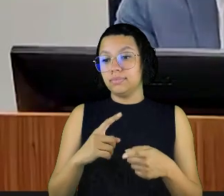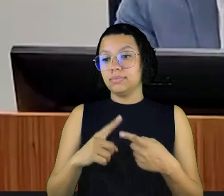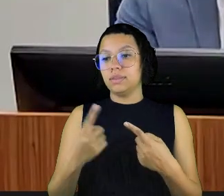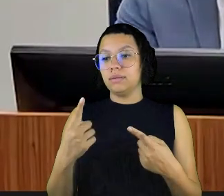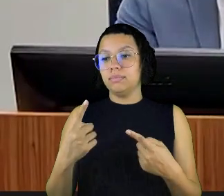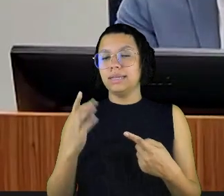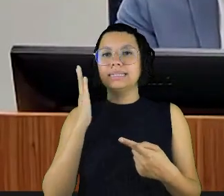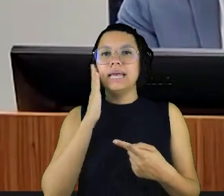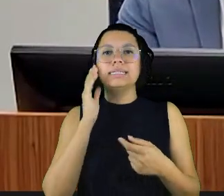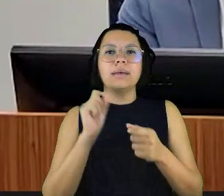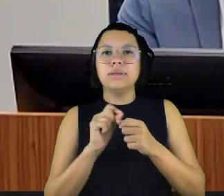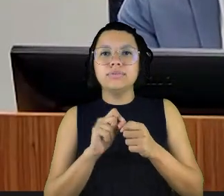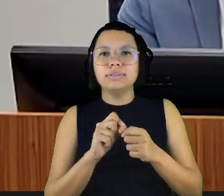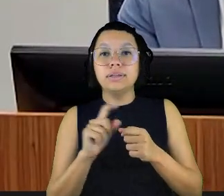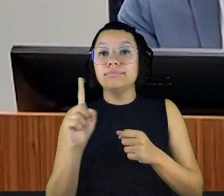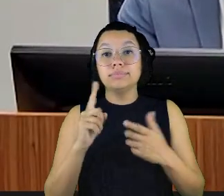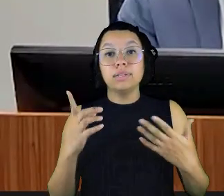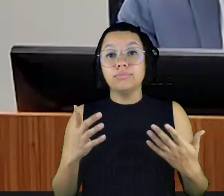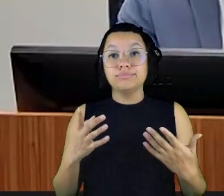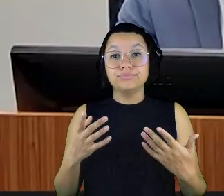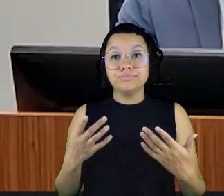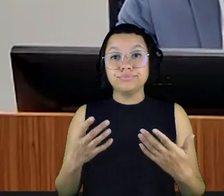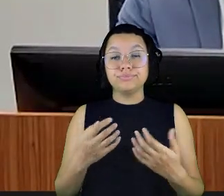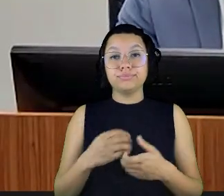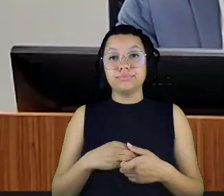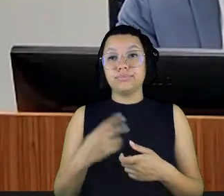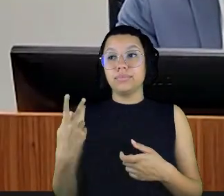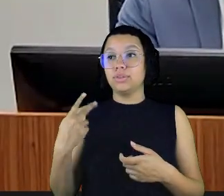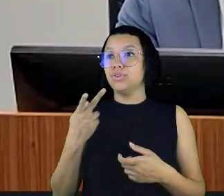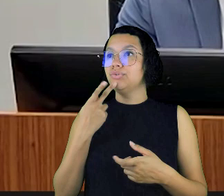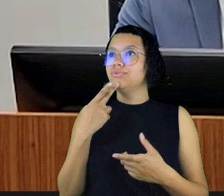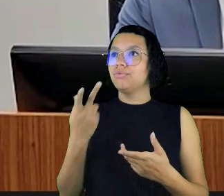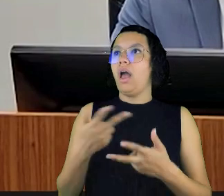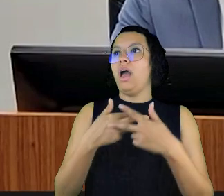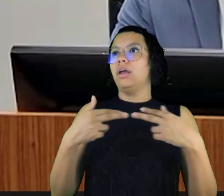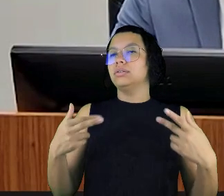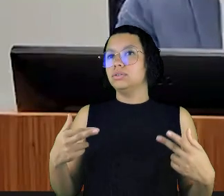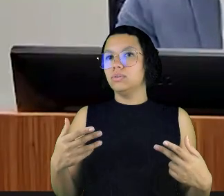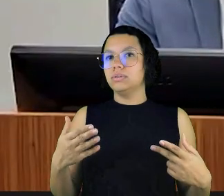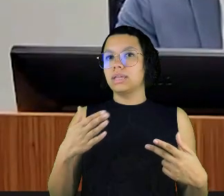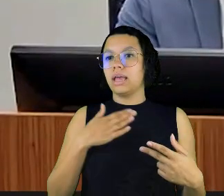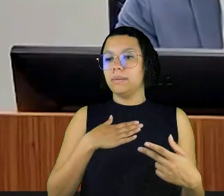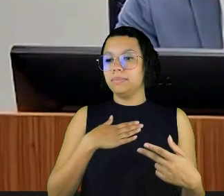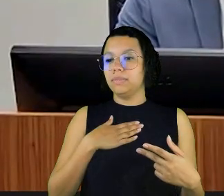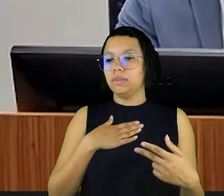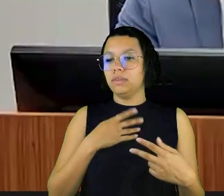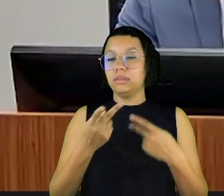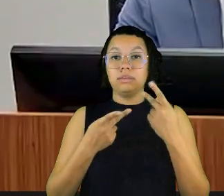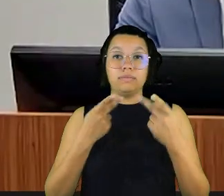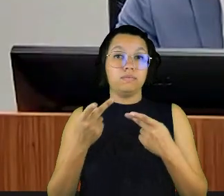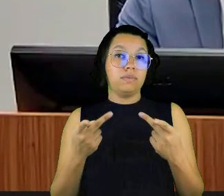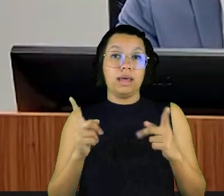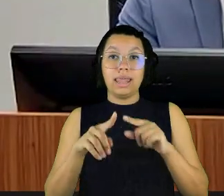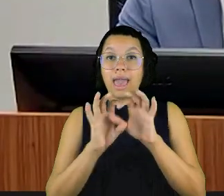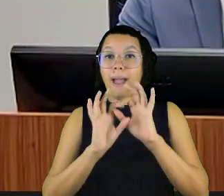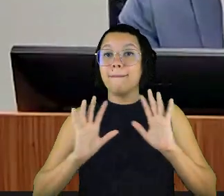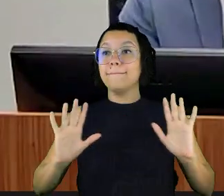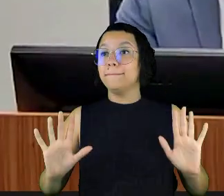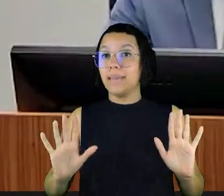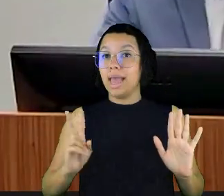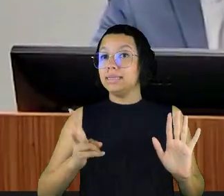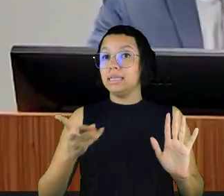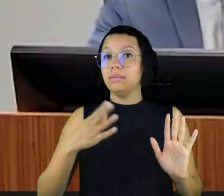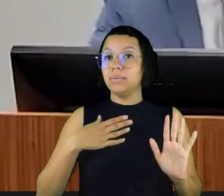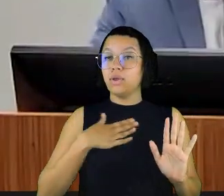coisas e meus caros, a minha interlocução ela é aberta sempre, eu gosto muito de conversar com os procuradores,